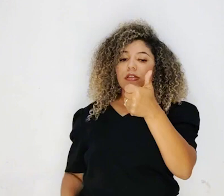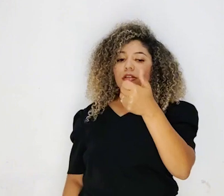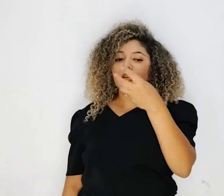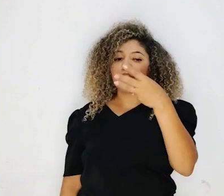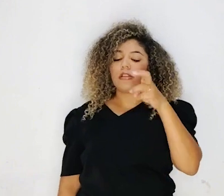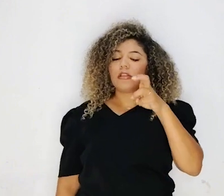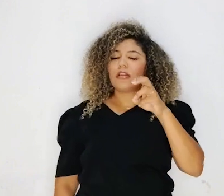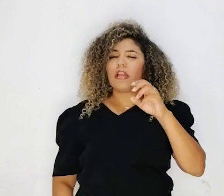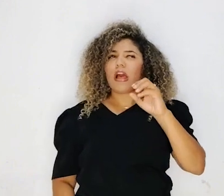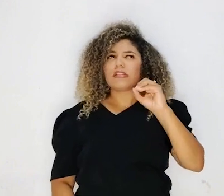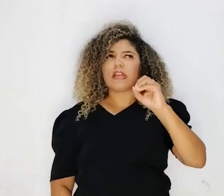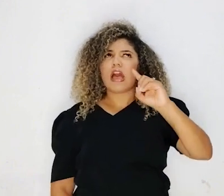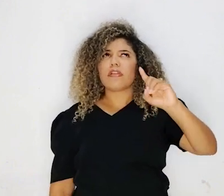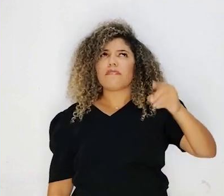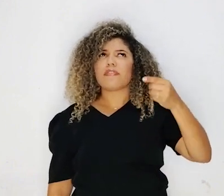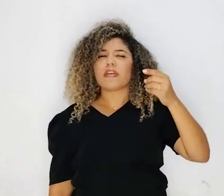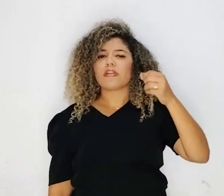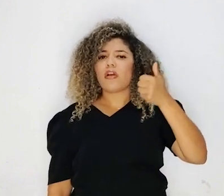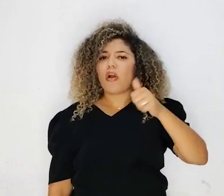vai dar